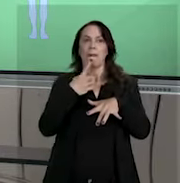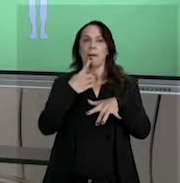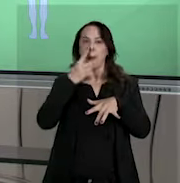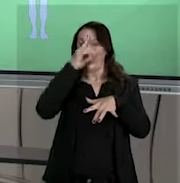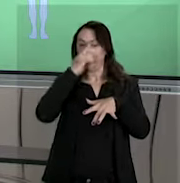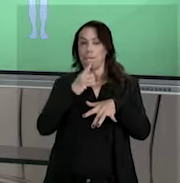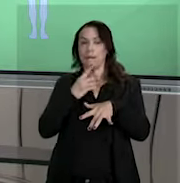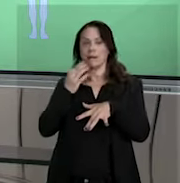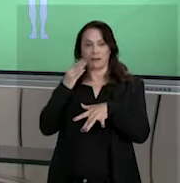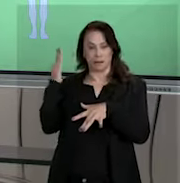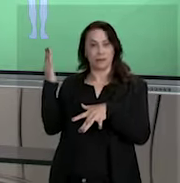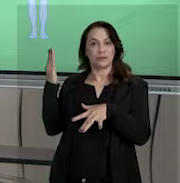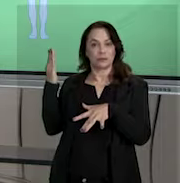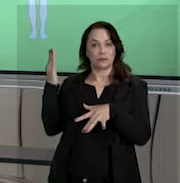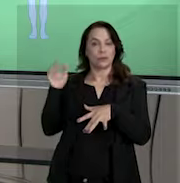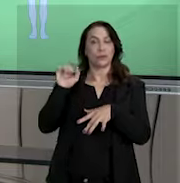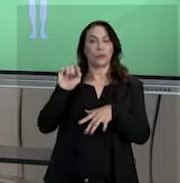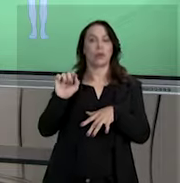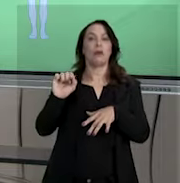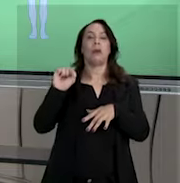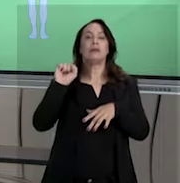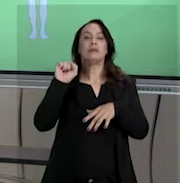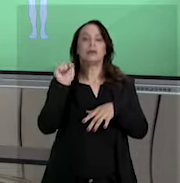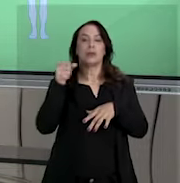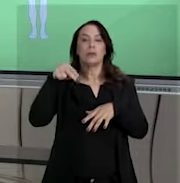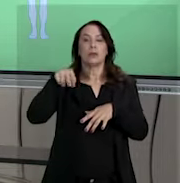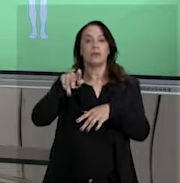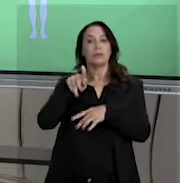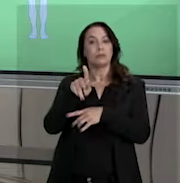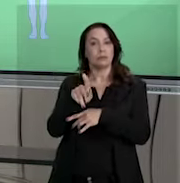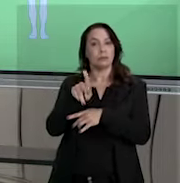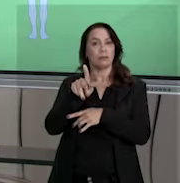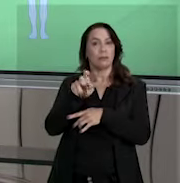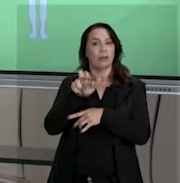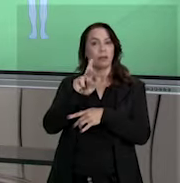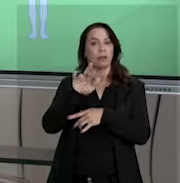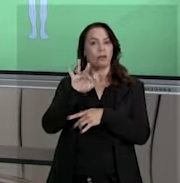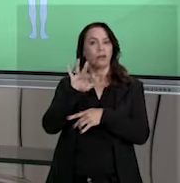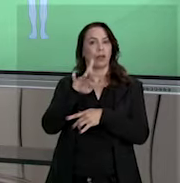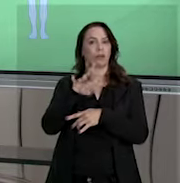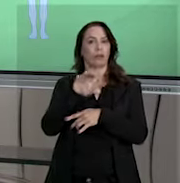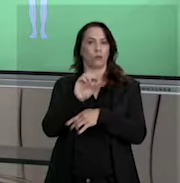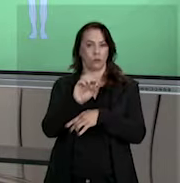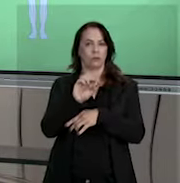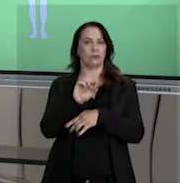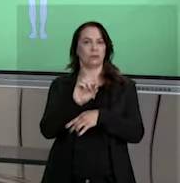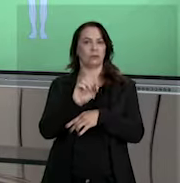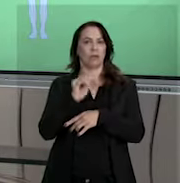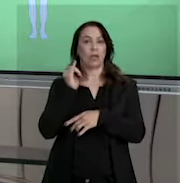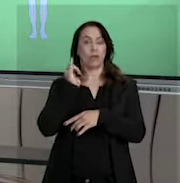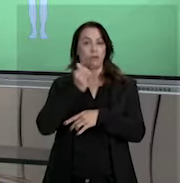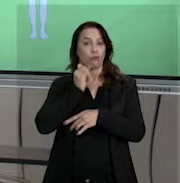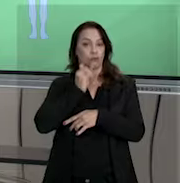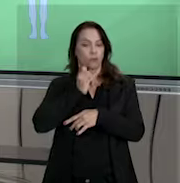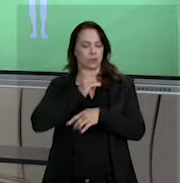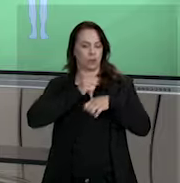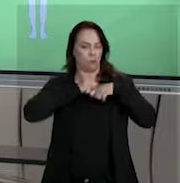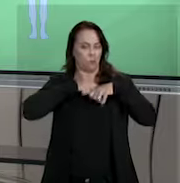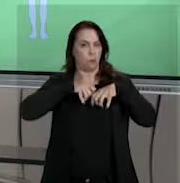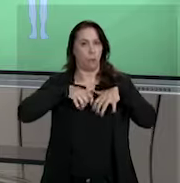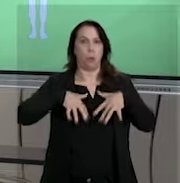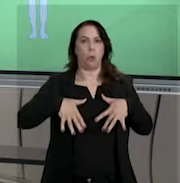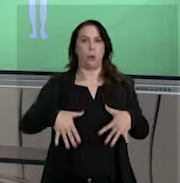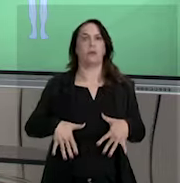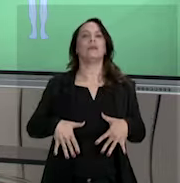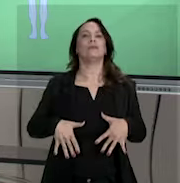leva, né, a ação para determinados membros, determinados órgãos. Então, ela é interpretada no sistema